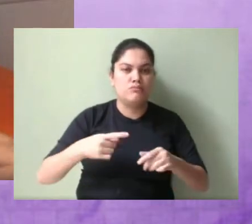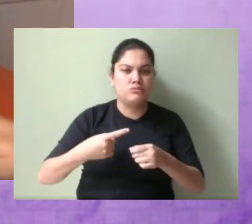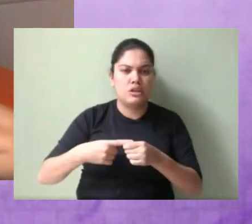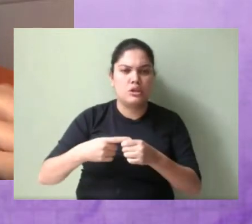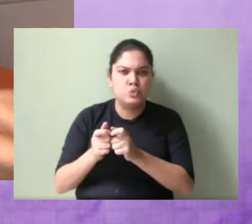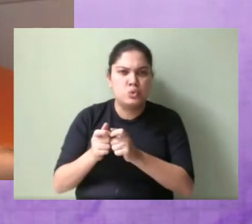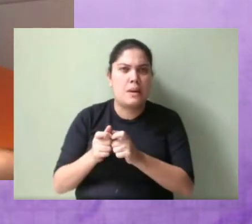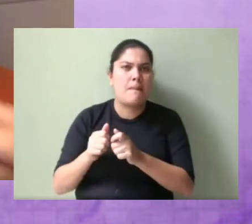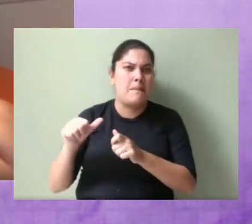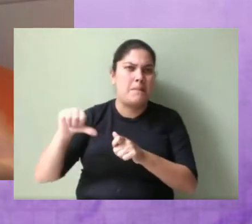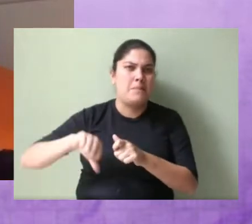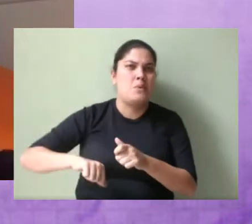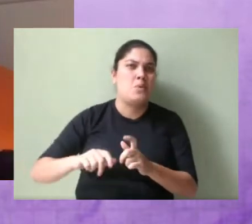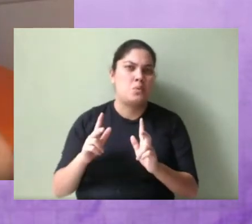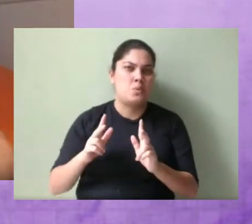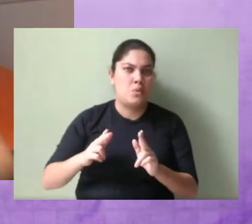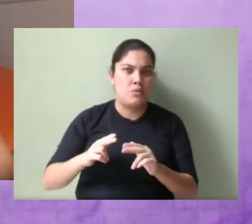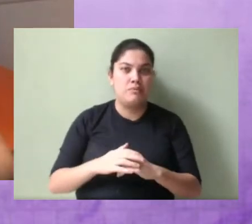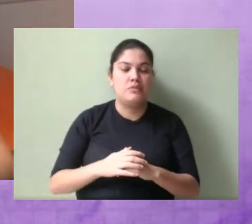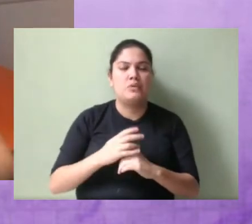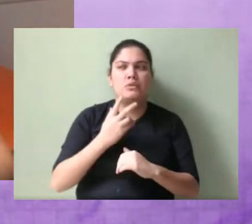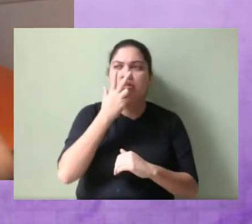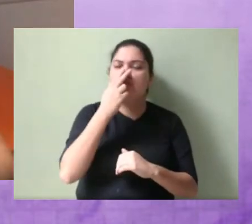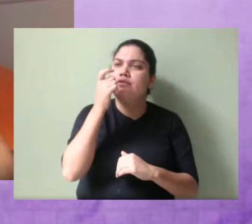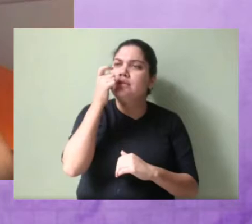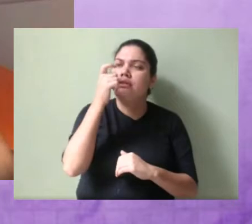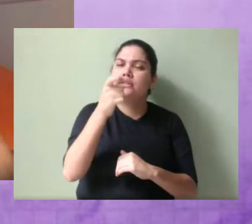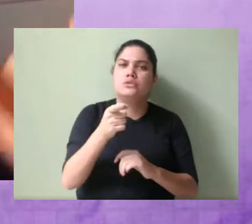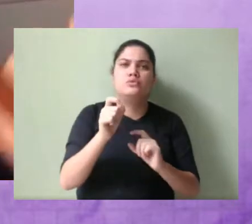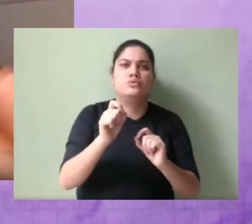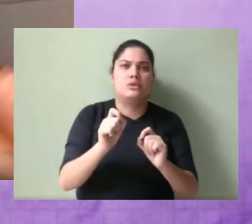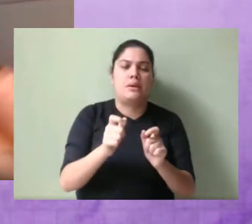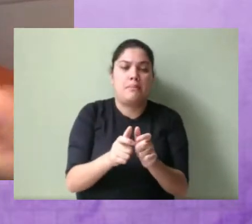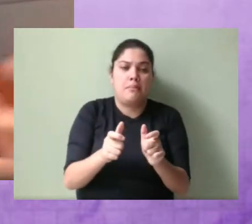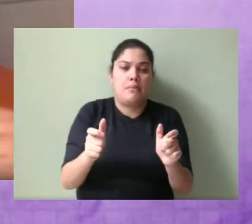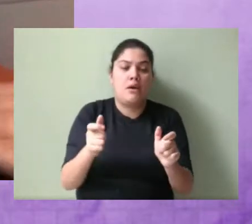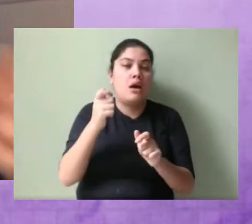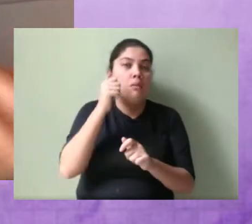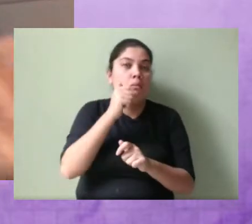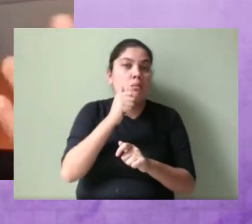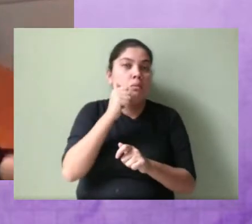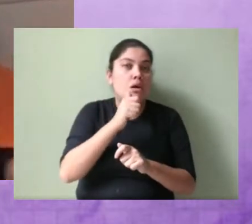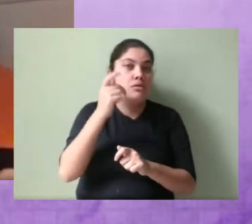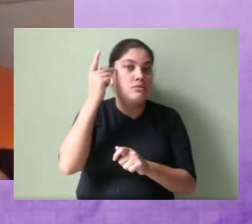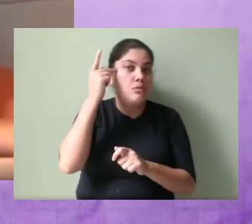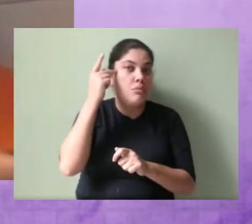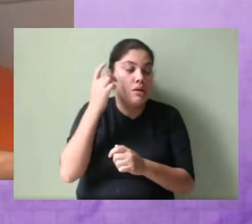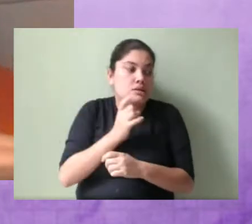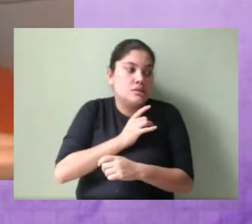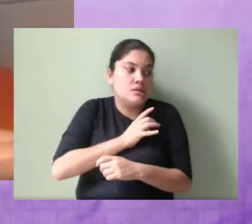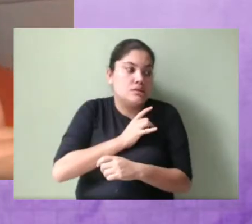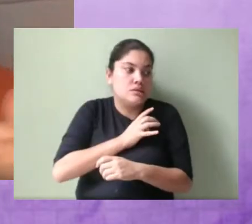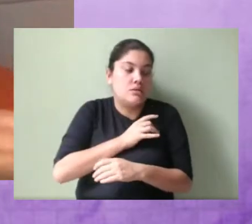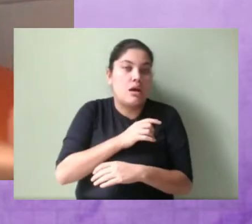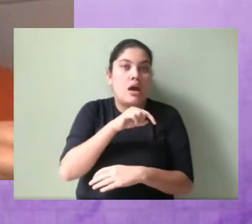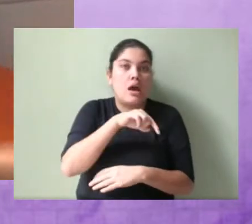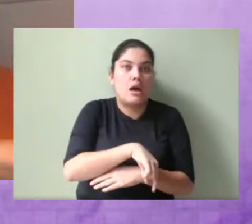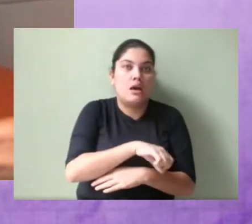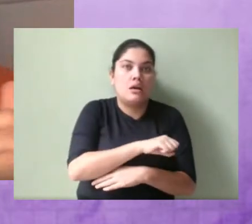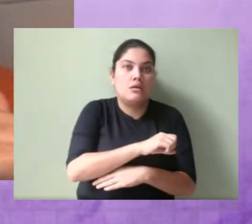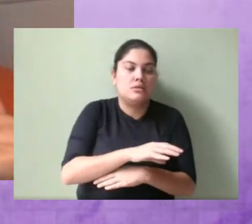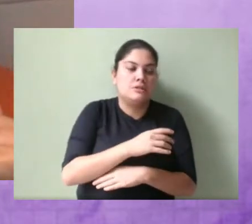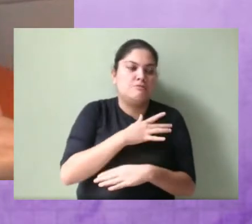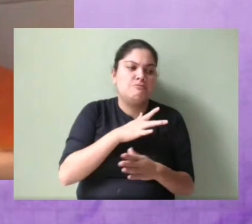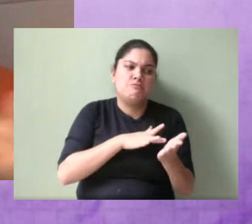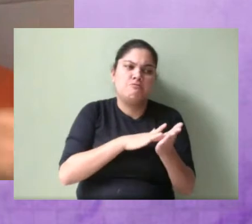escondida, ela não é tão sutil, e olha que no Rio Grande do Sul ainda tende a ser pior, e no interior tão ruim quanto. Eu achava muito